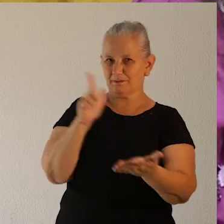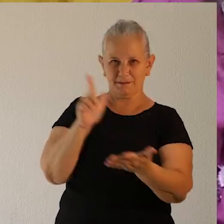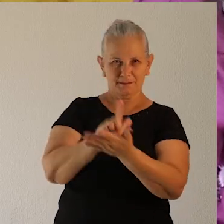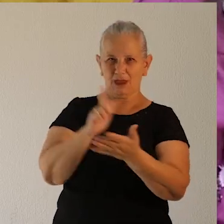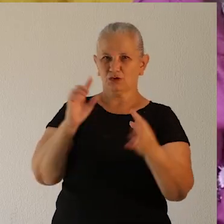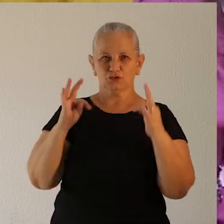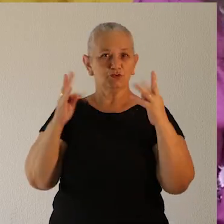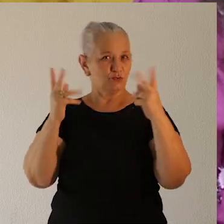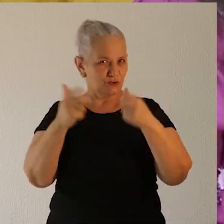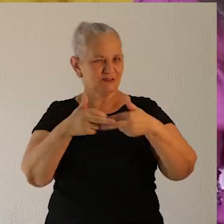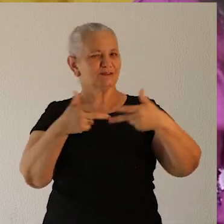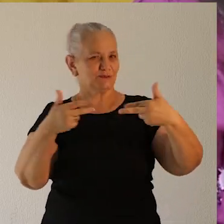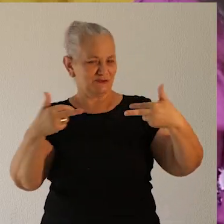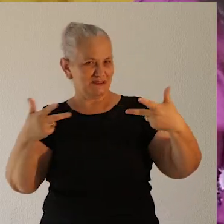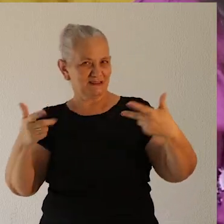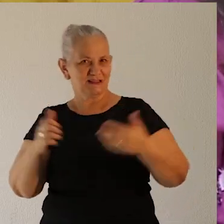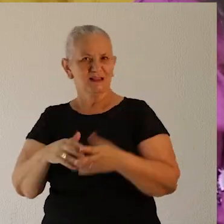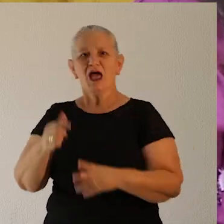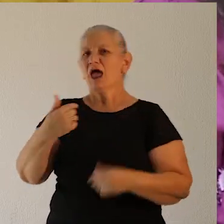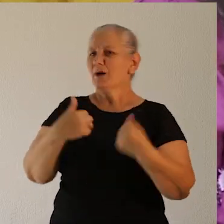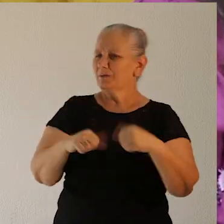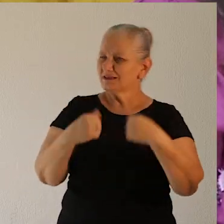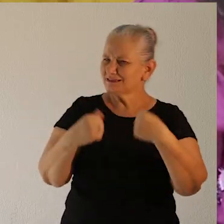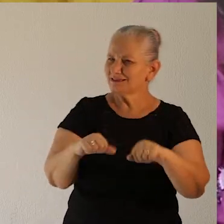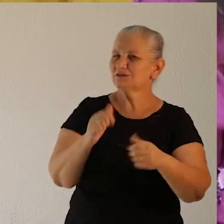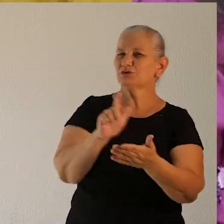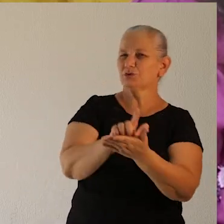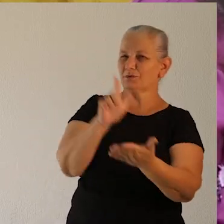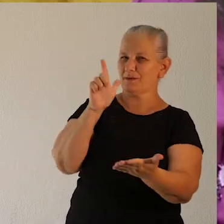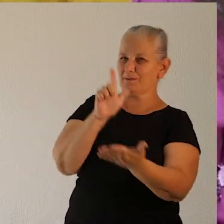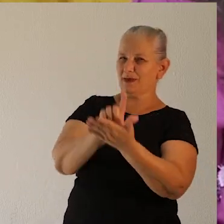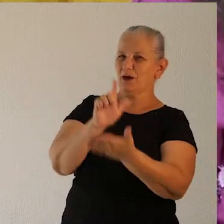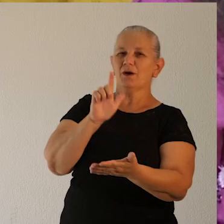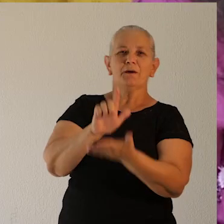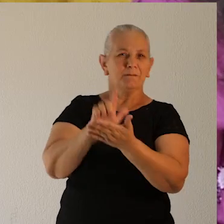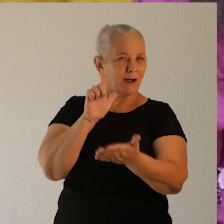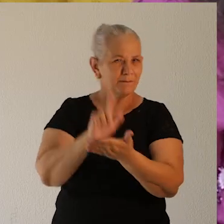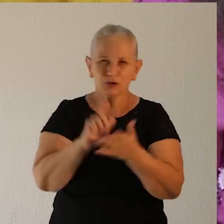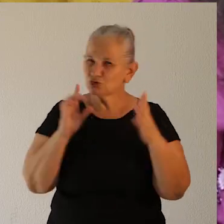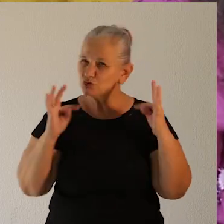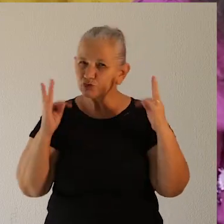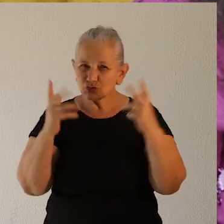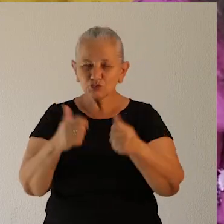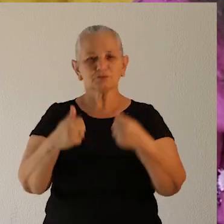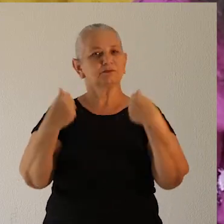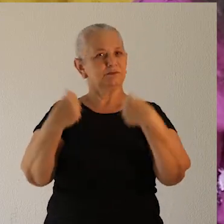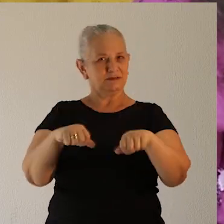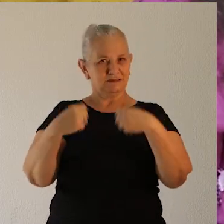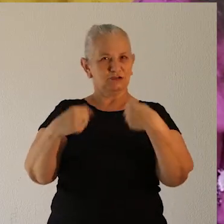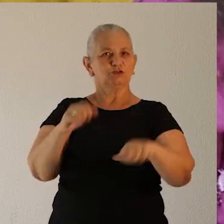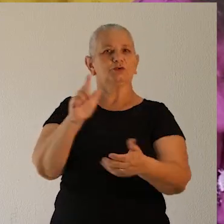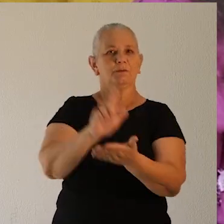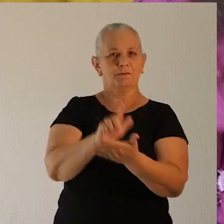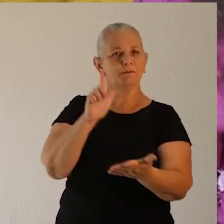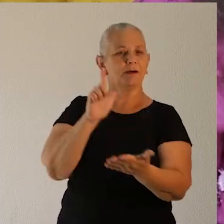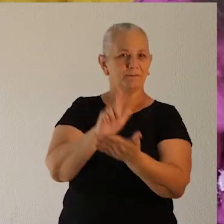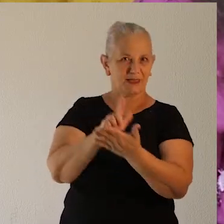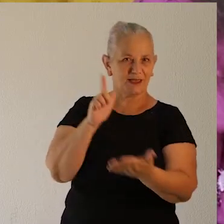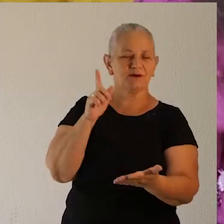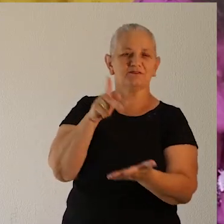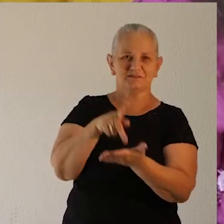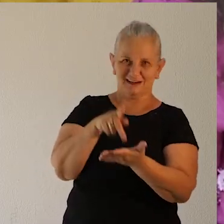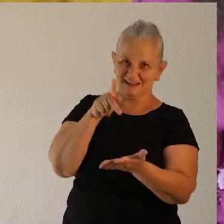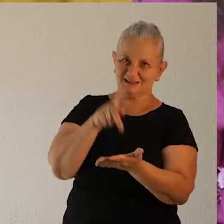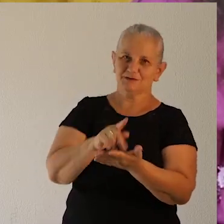todo tipo. E eu não fico sem papel. Tem papel de todo tipo e eu não vivo sem papel. Tem papel de todo